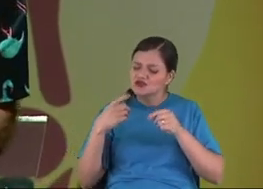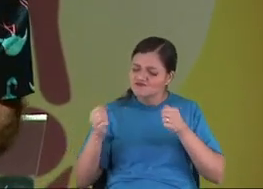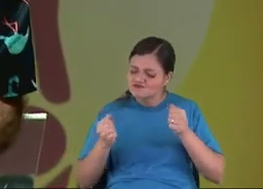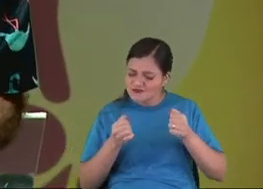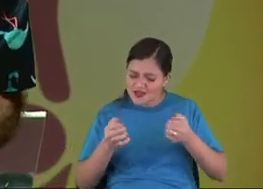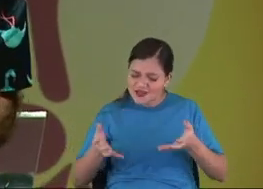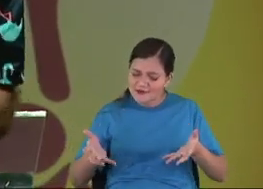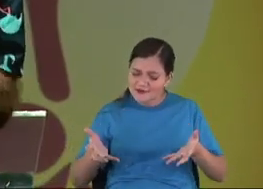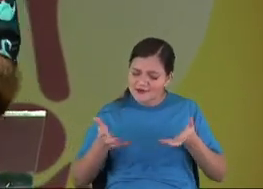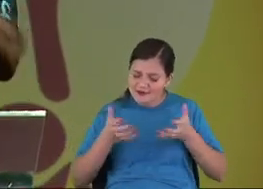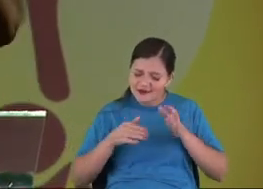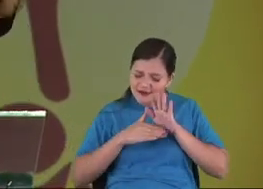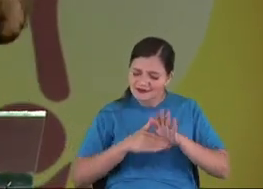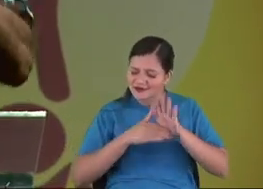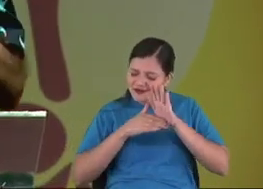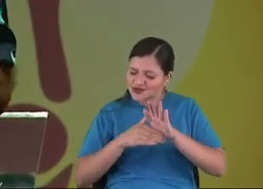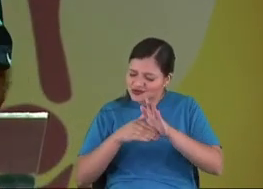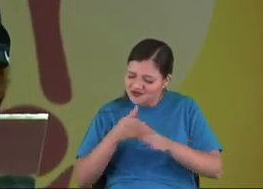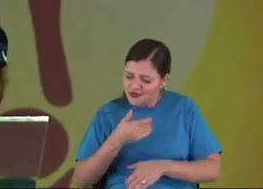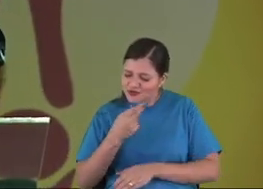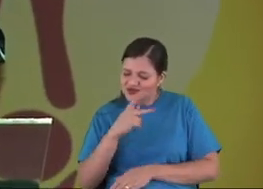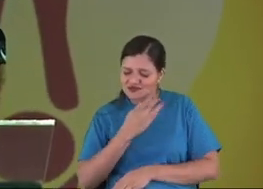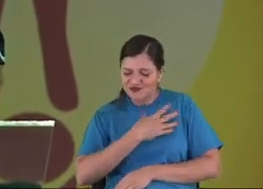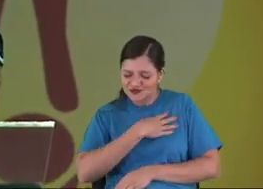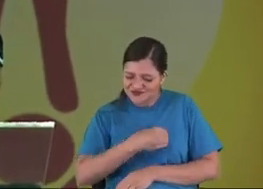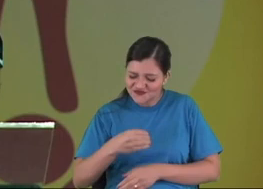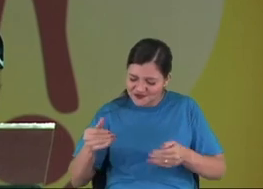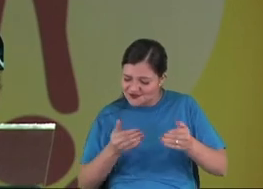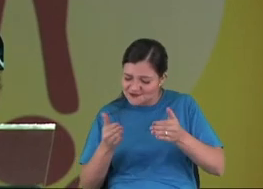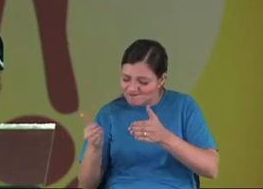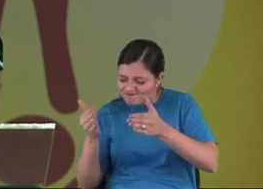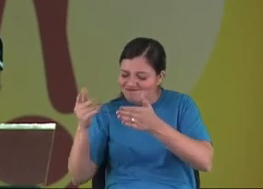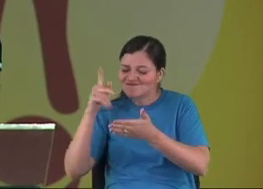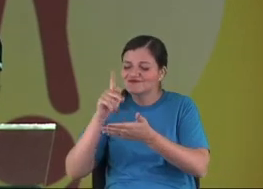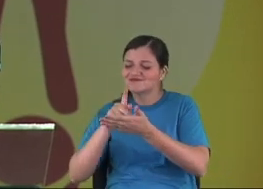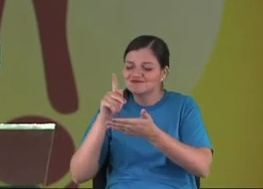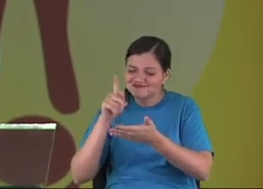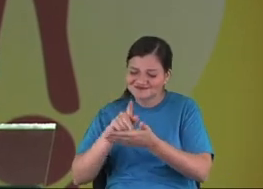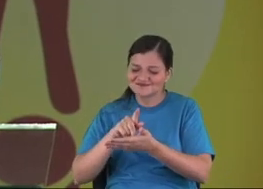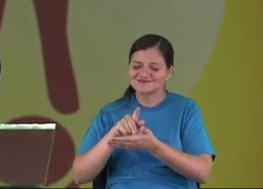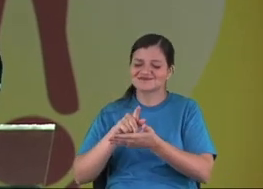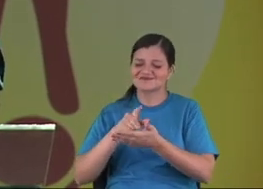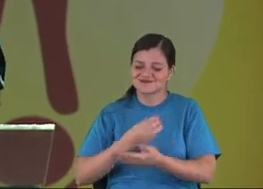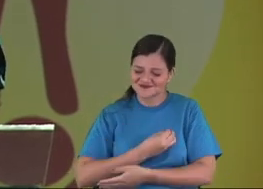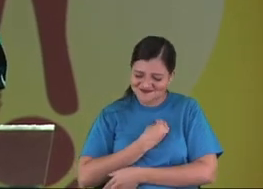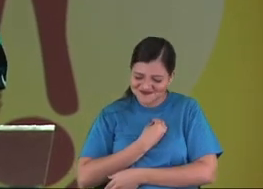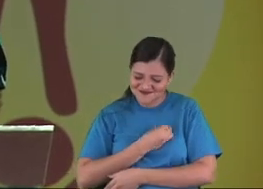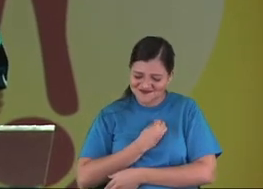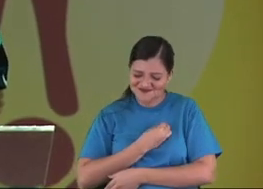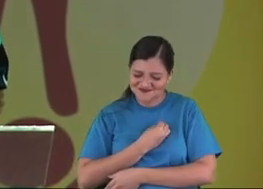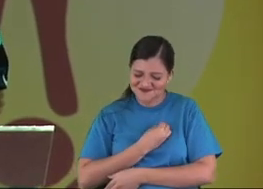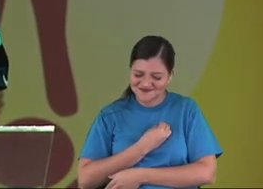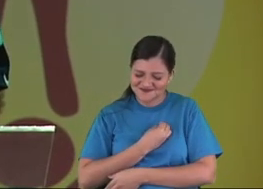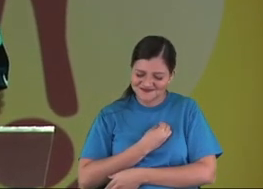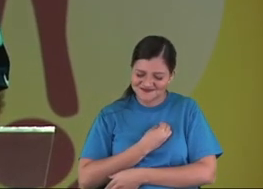filhos nesse mesmo caminho da verdade, da vida.